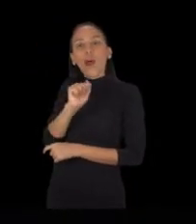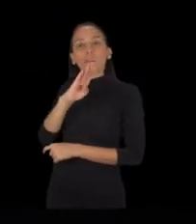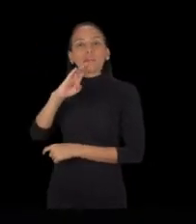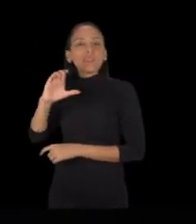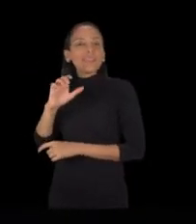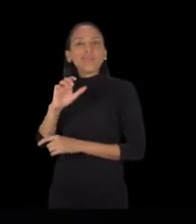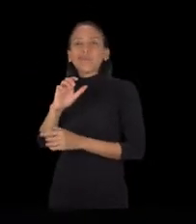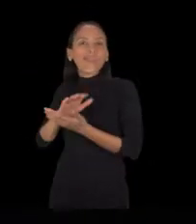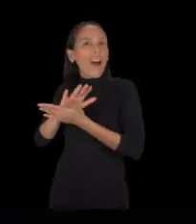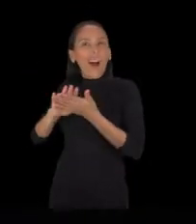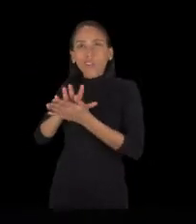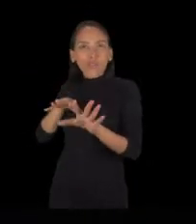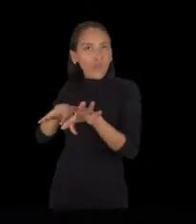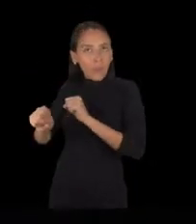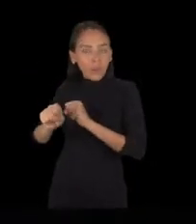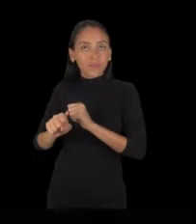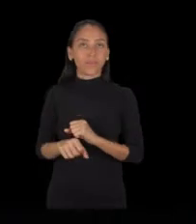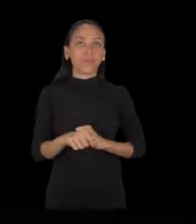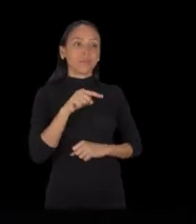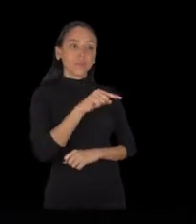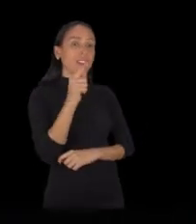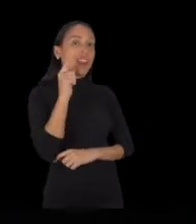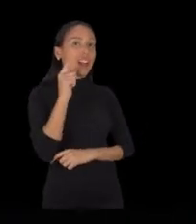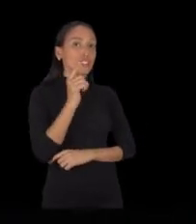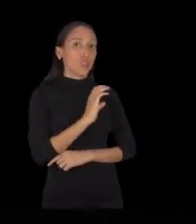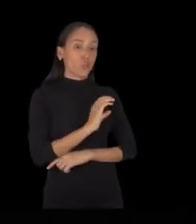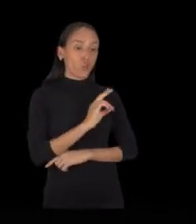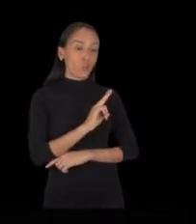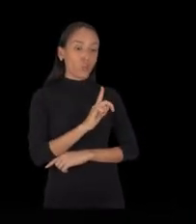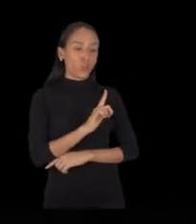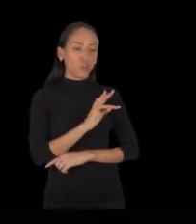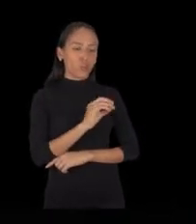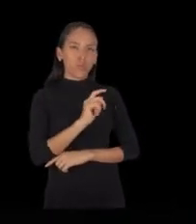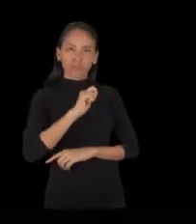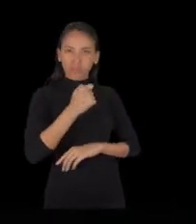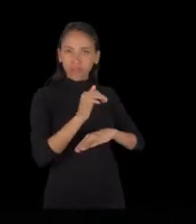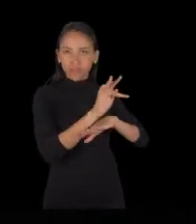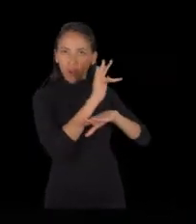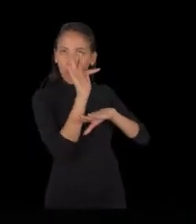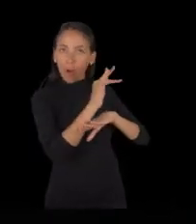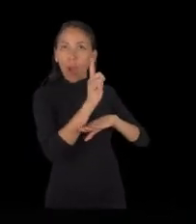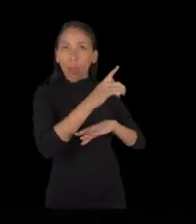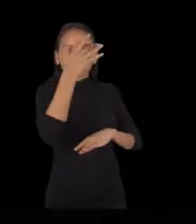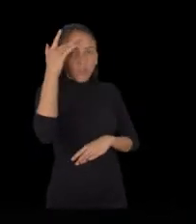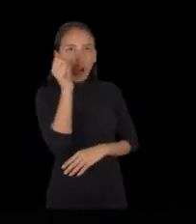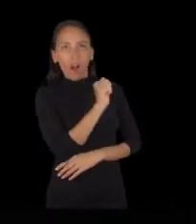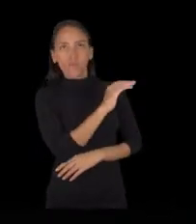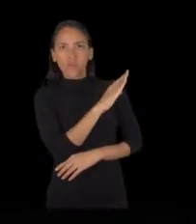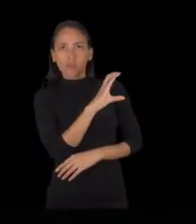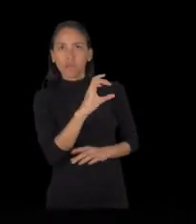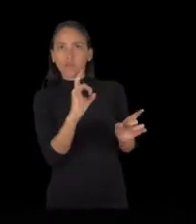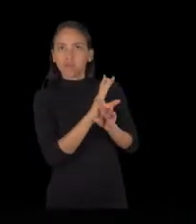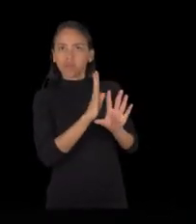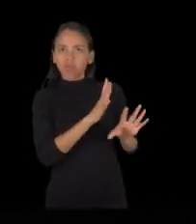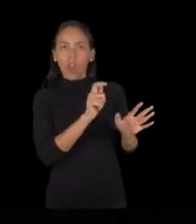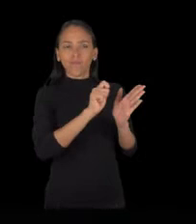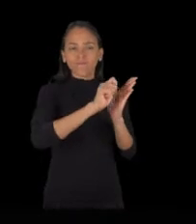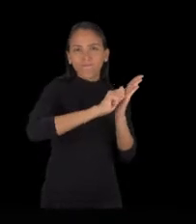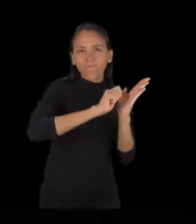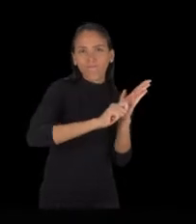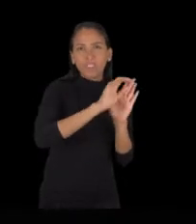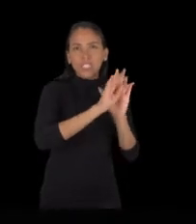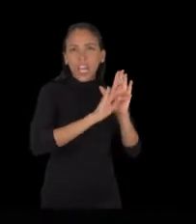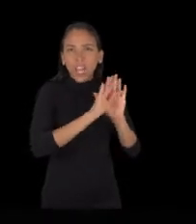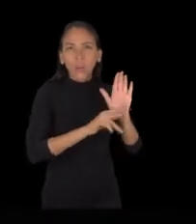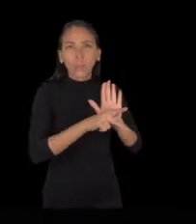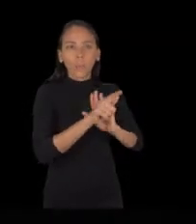o latim culto, que era o falado por pessoas que eram alfabetizadas e, portanto, produziam textos literários